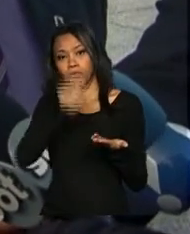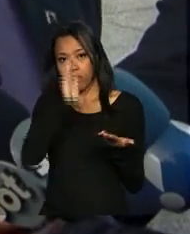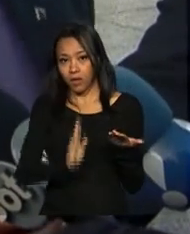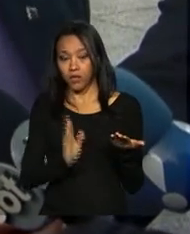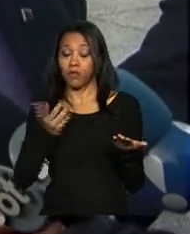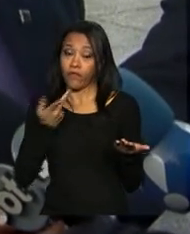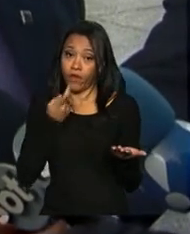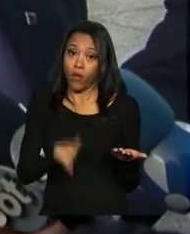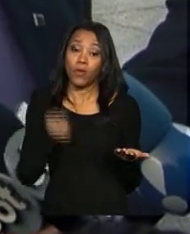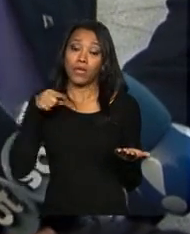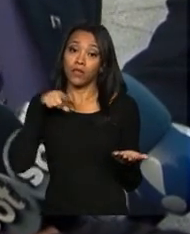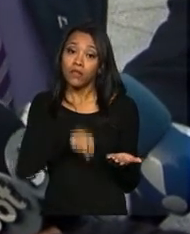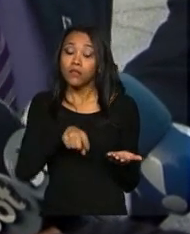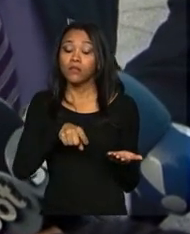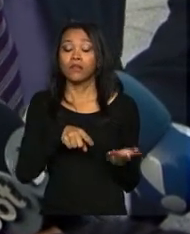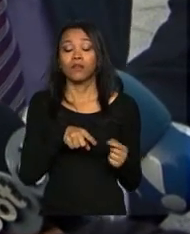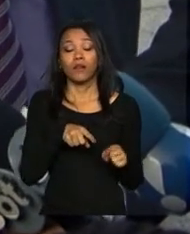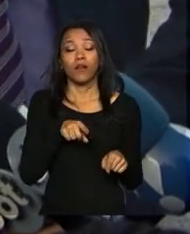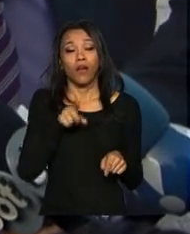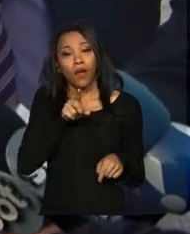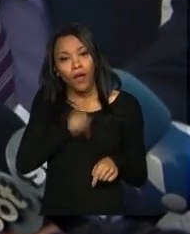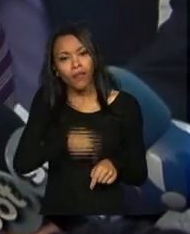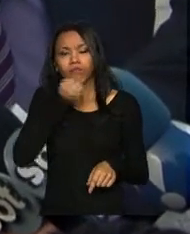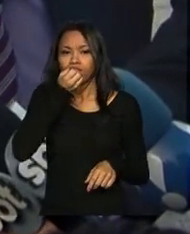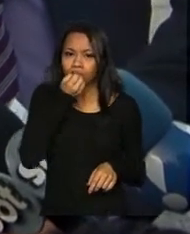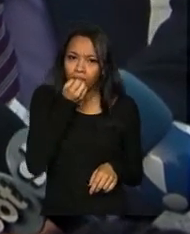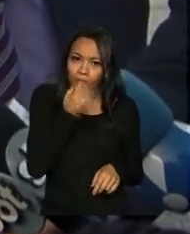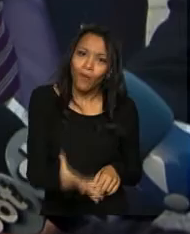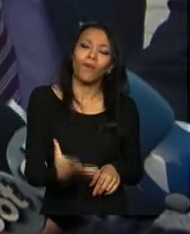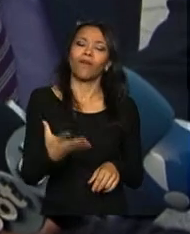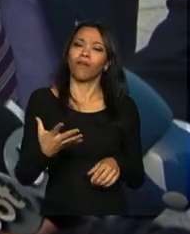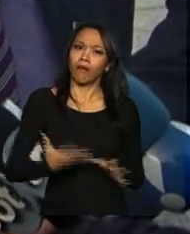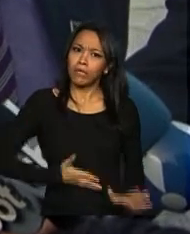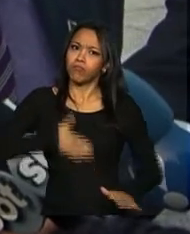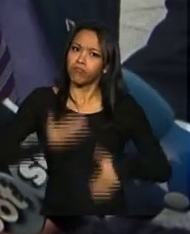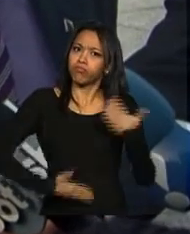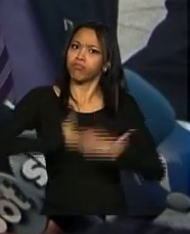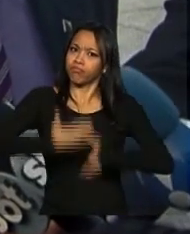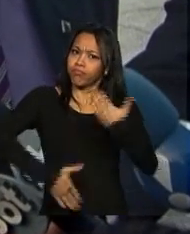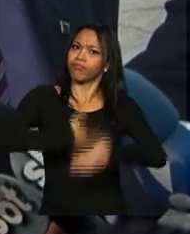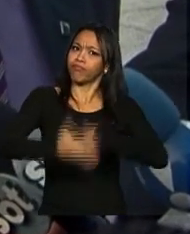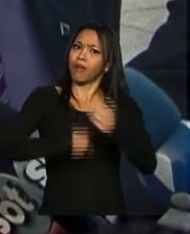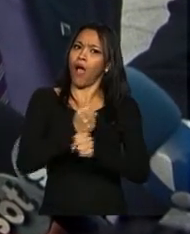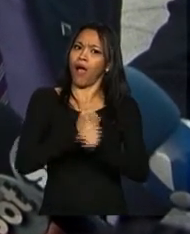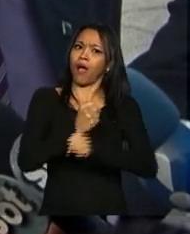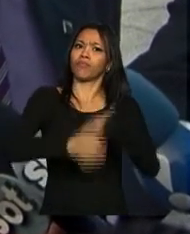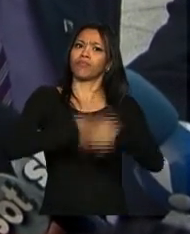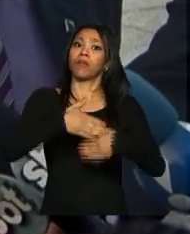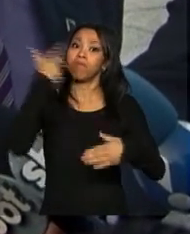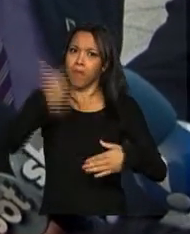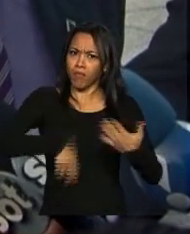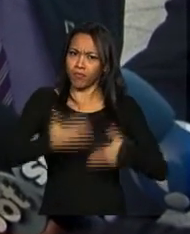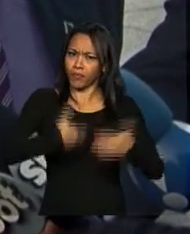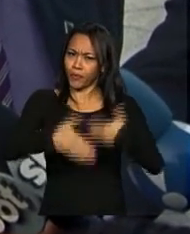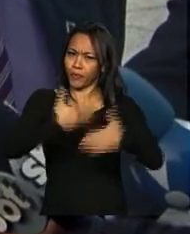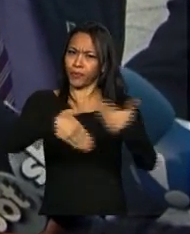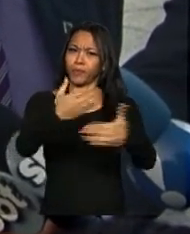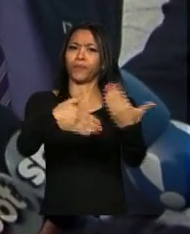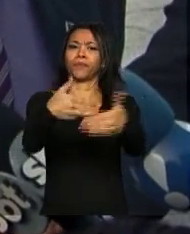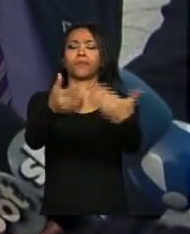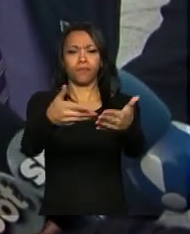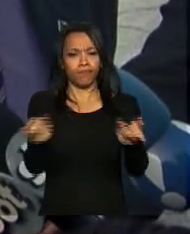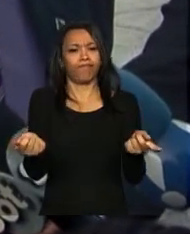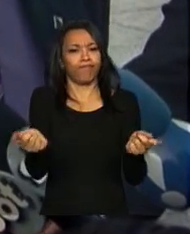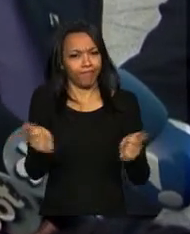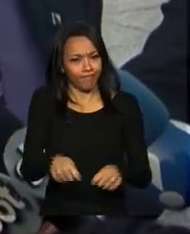essa proporção, que é boa e que cresceu nos últimos anos, pode crescer ainda mais para ser efetivamente